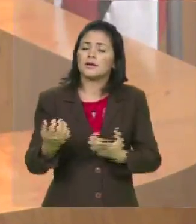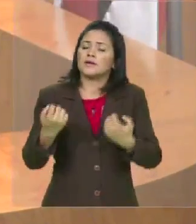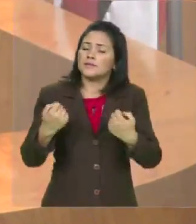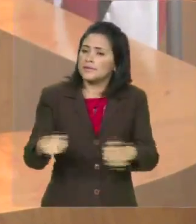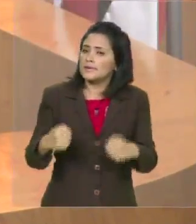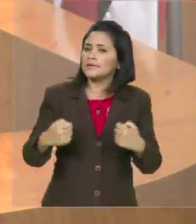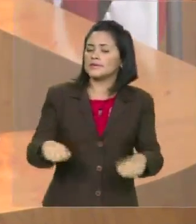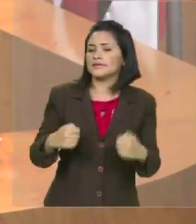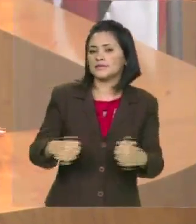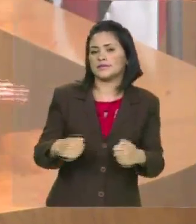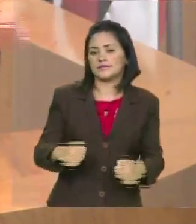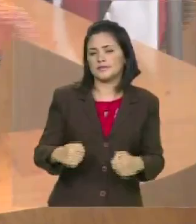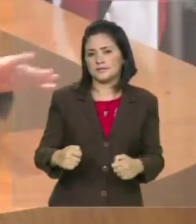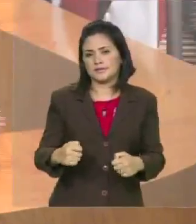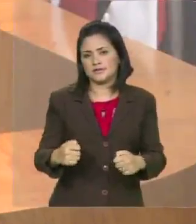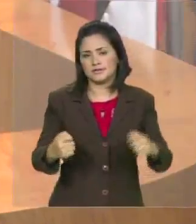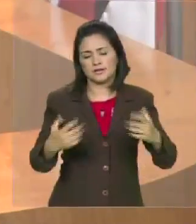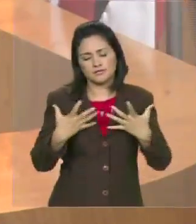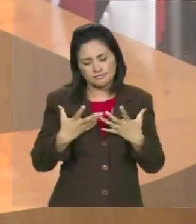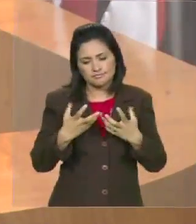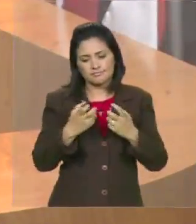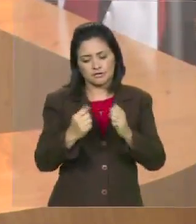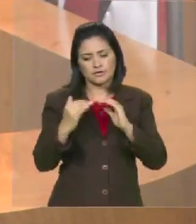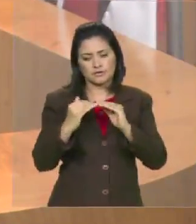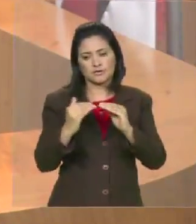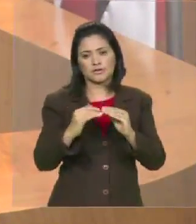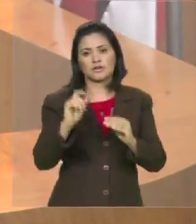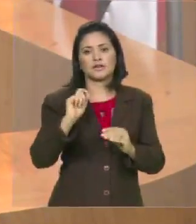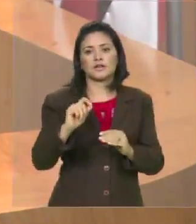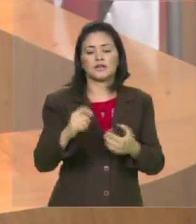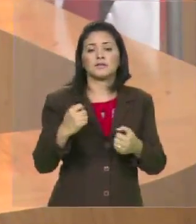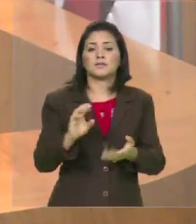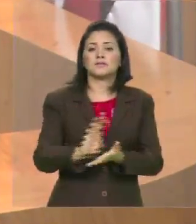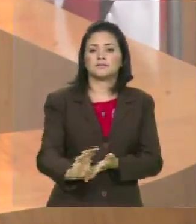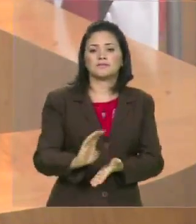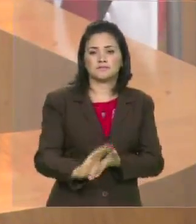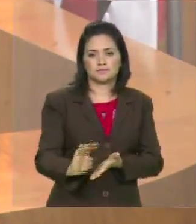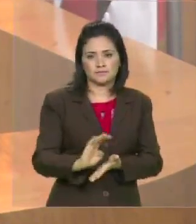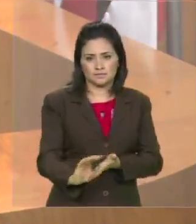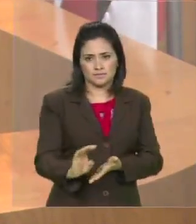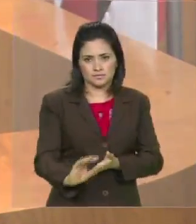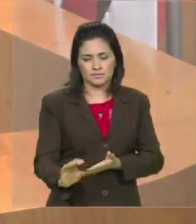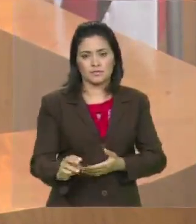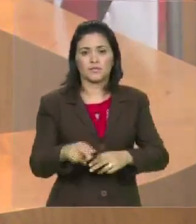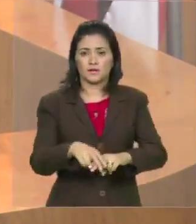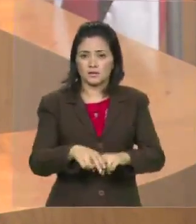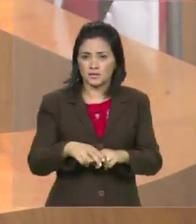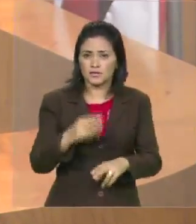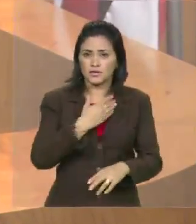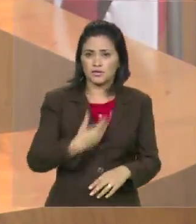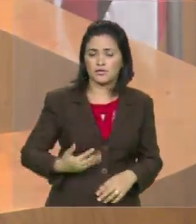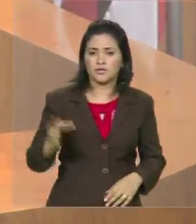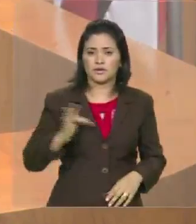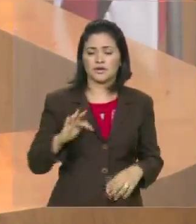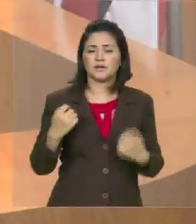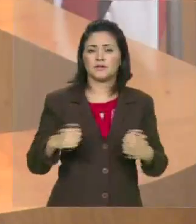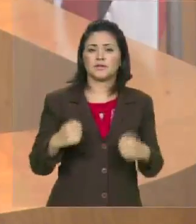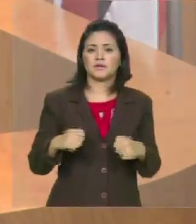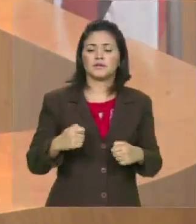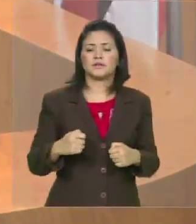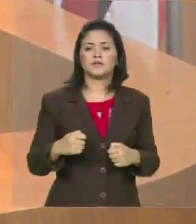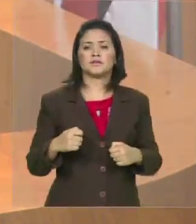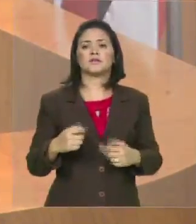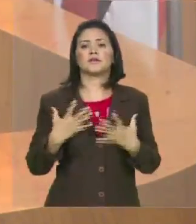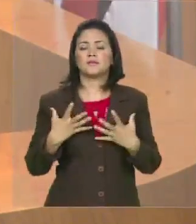forma, senão pelos incentivos. É por isso que o governo federal tem que participar da iniciativa, tem que aprovar, tem que ser por